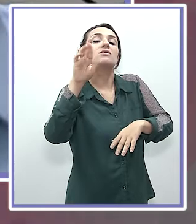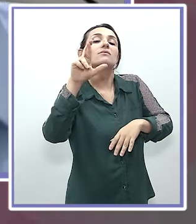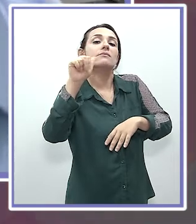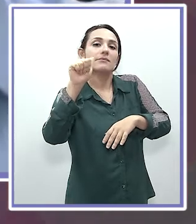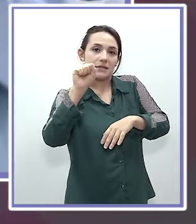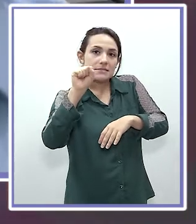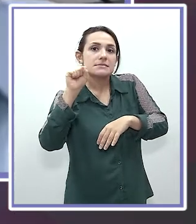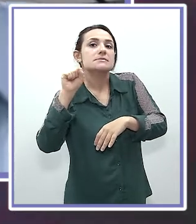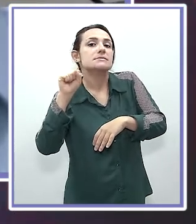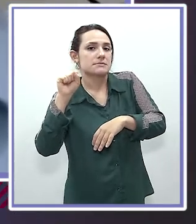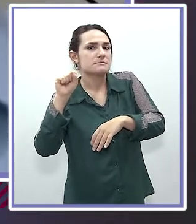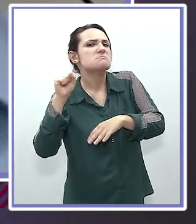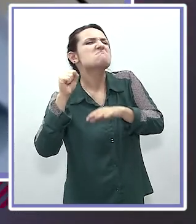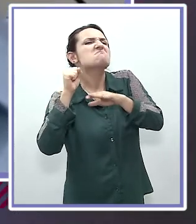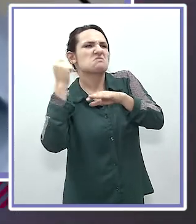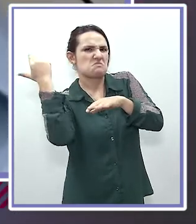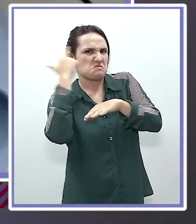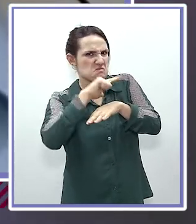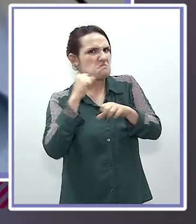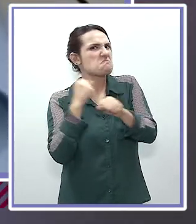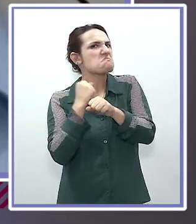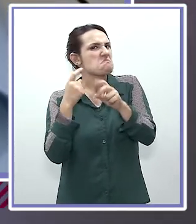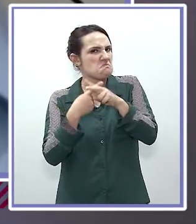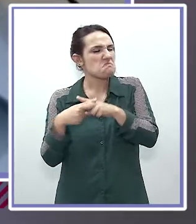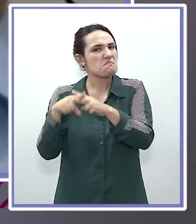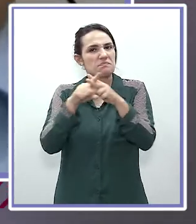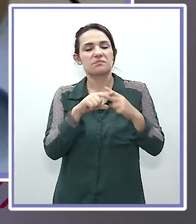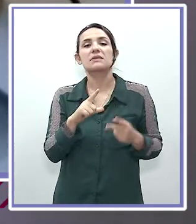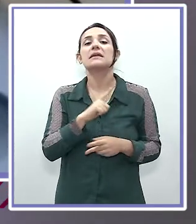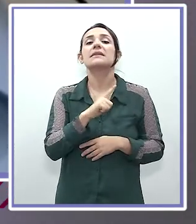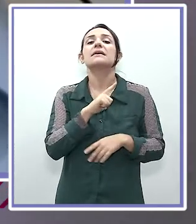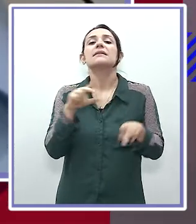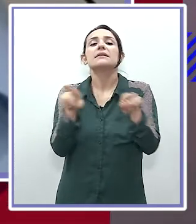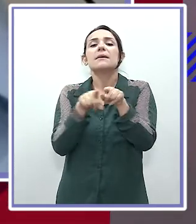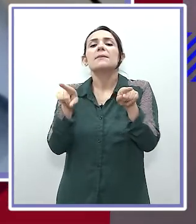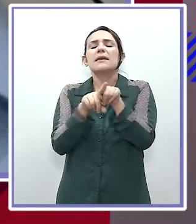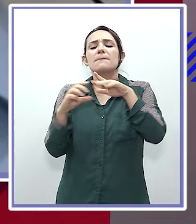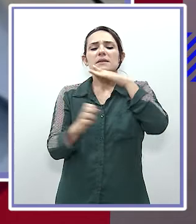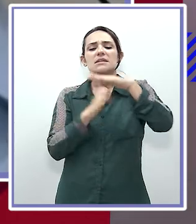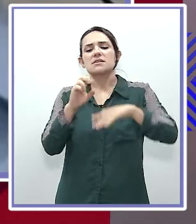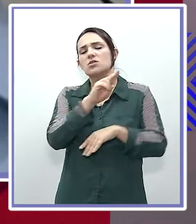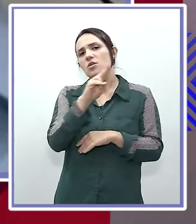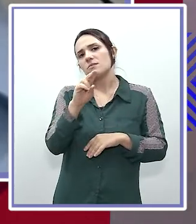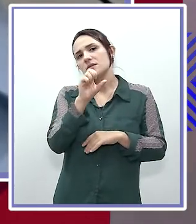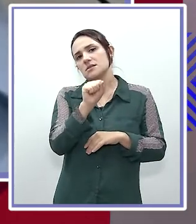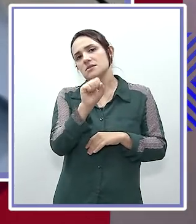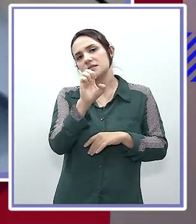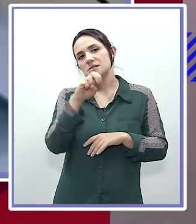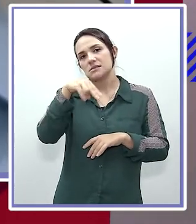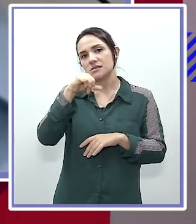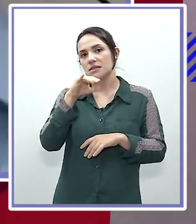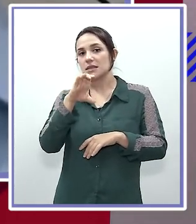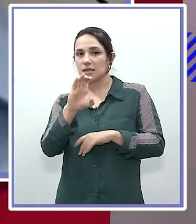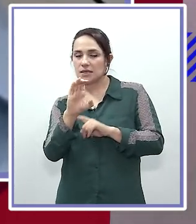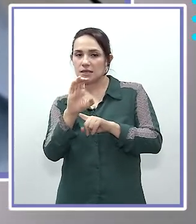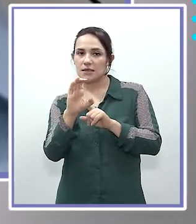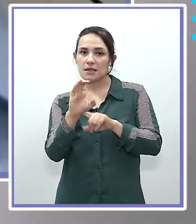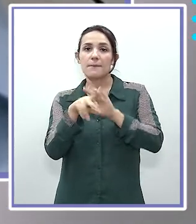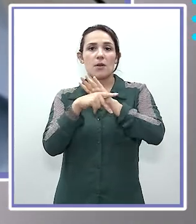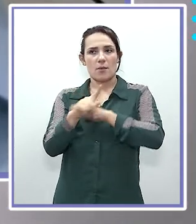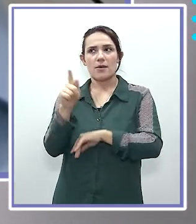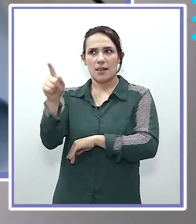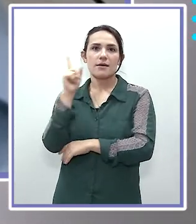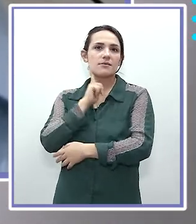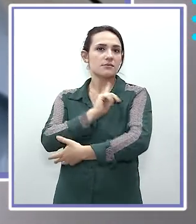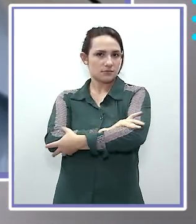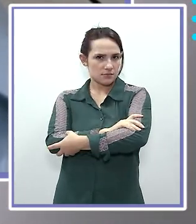da CEMIG. A CEMIG é uma empresa estatal, enfim, mas ela tem a maior parte das ações do governo do